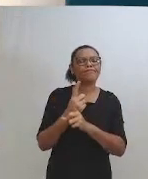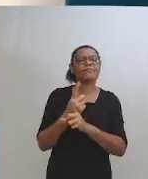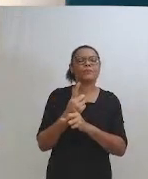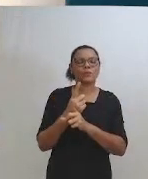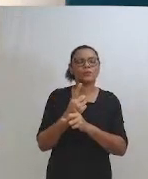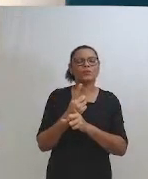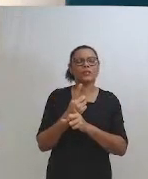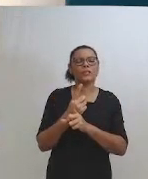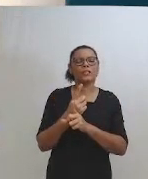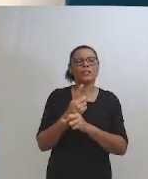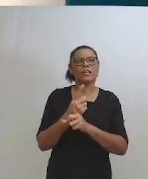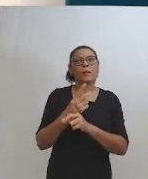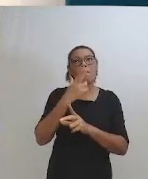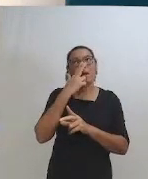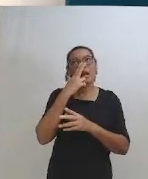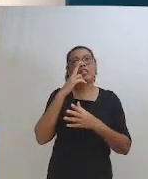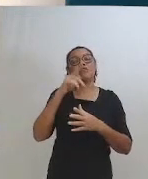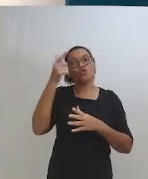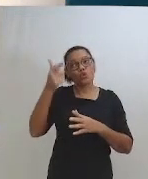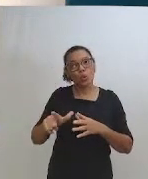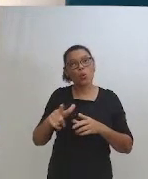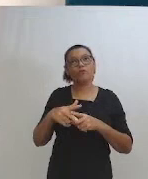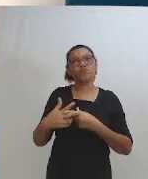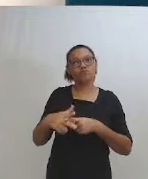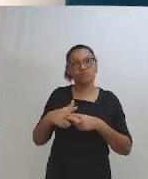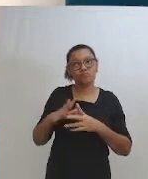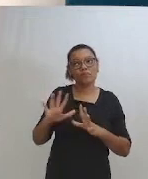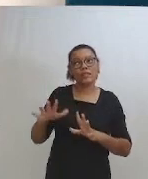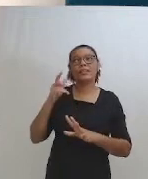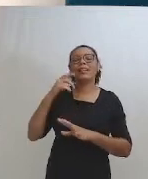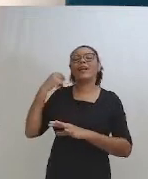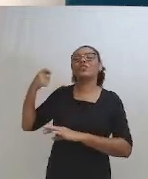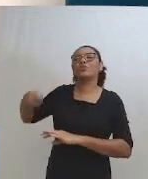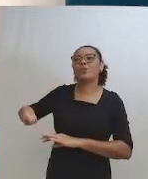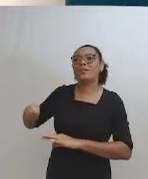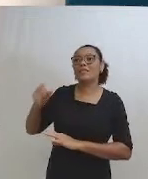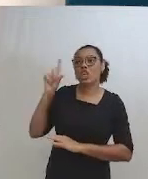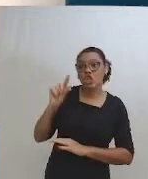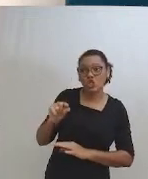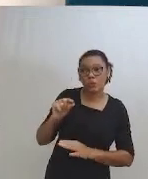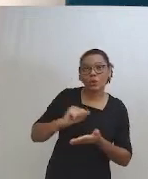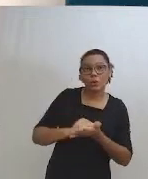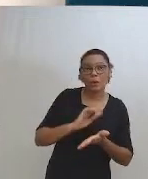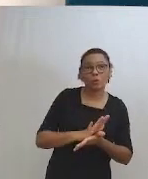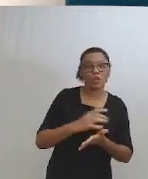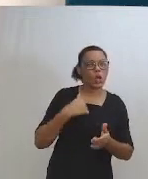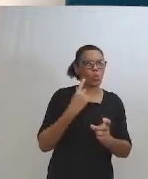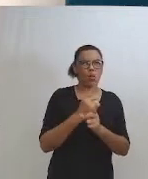houve uma retificação da magistrada, inclusive, reduzindo a multa. Eu não consegui encontrar. Eu retirei de pauta